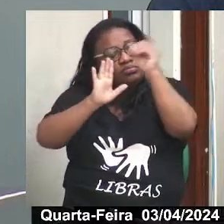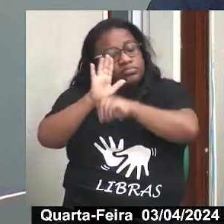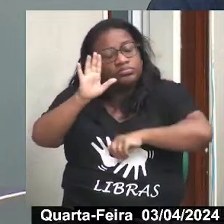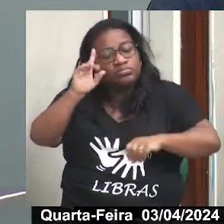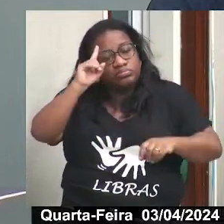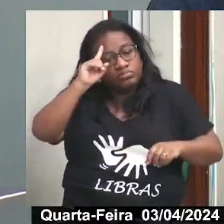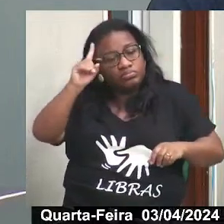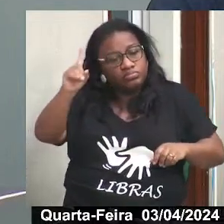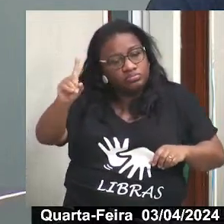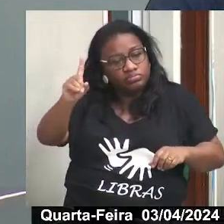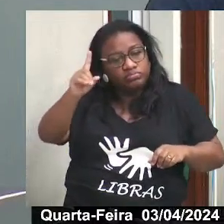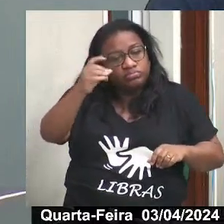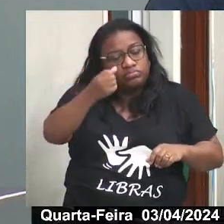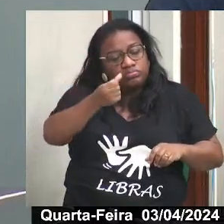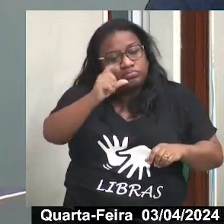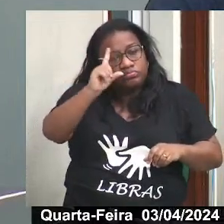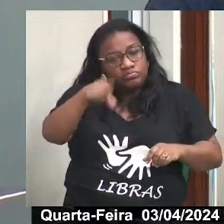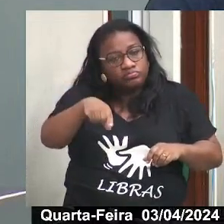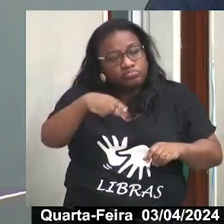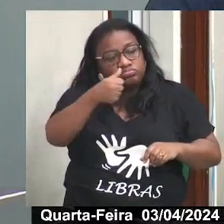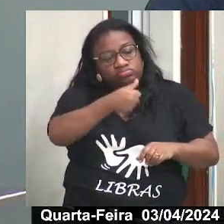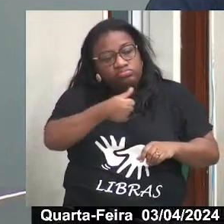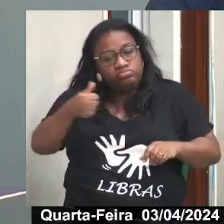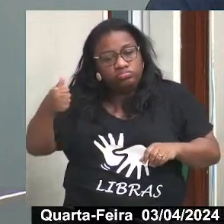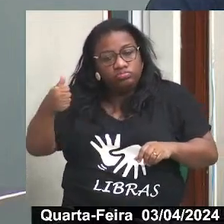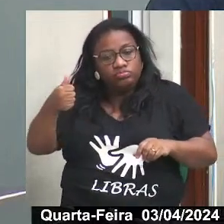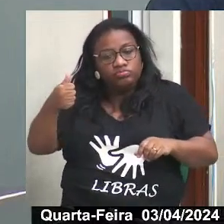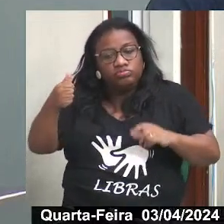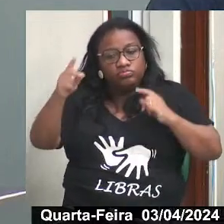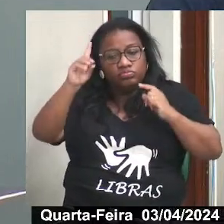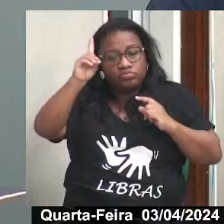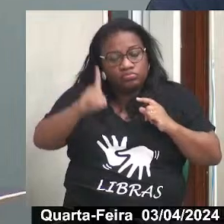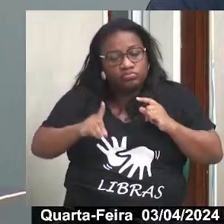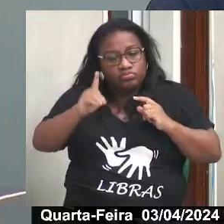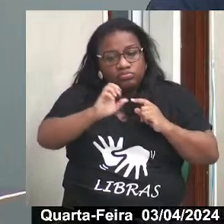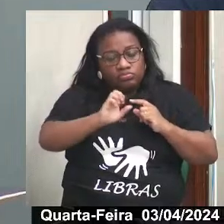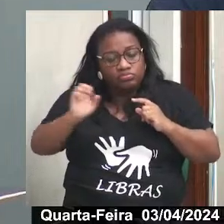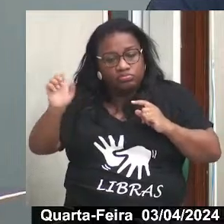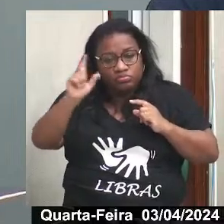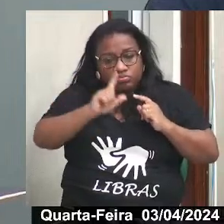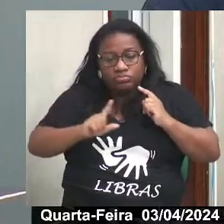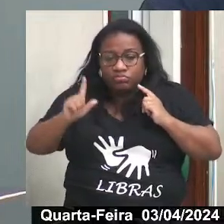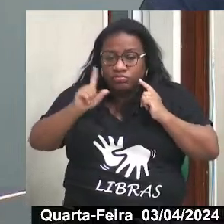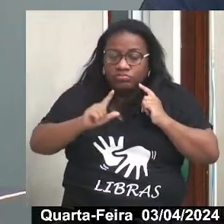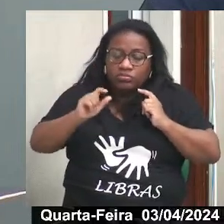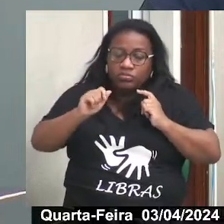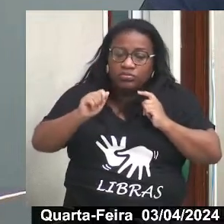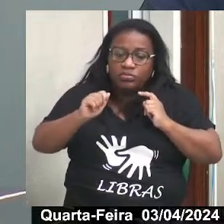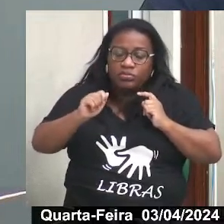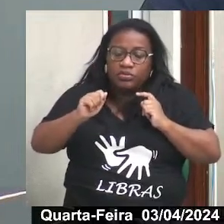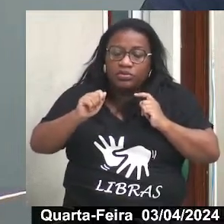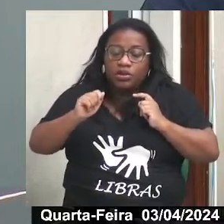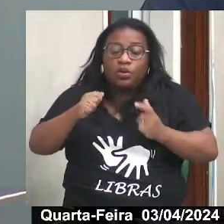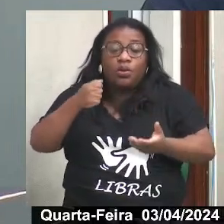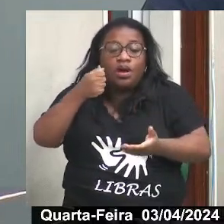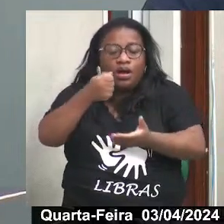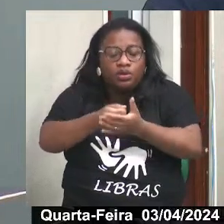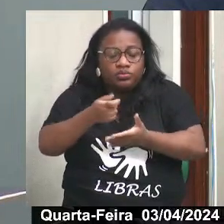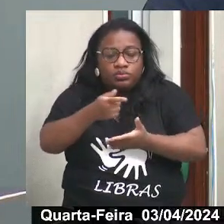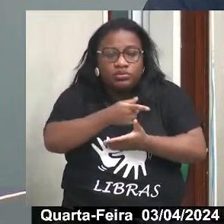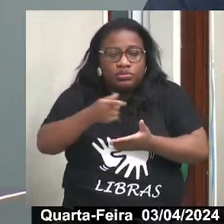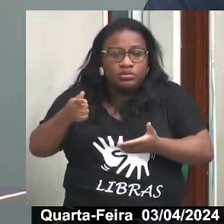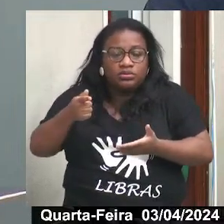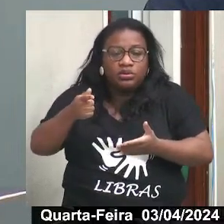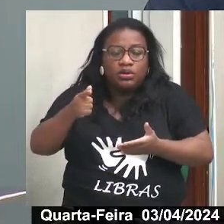dia. Projeto de lei complementar 6/24, de autoria do prefeito municipal Claudinei Alves dos Santos, que autoriza o município a alienar